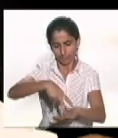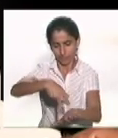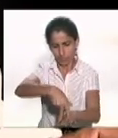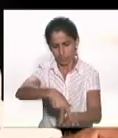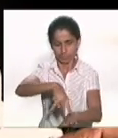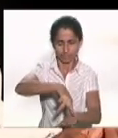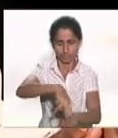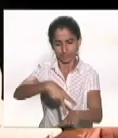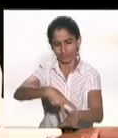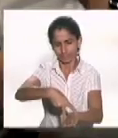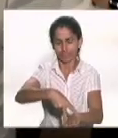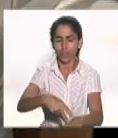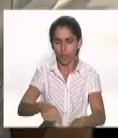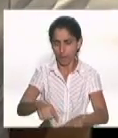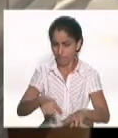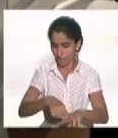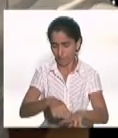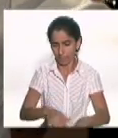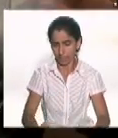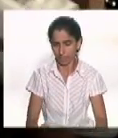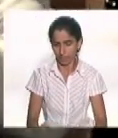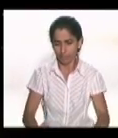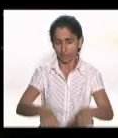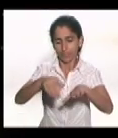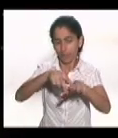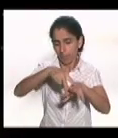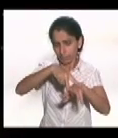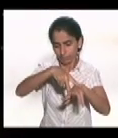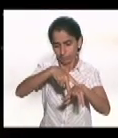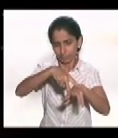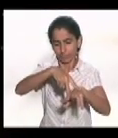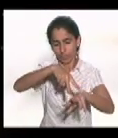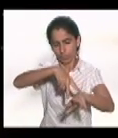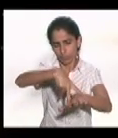mim, né? O espacato é quando abre a perna no pau.